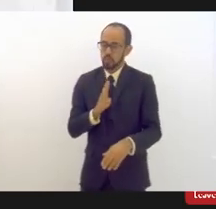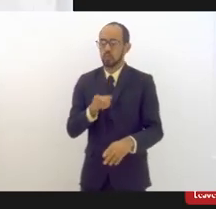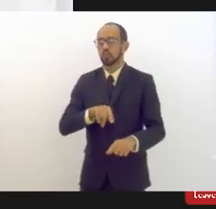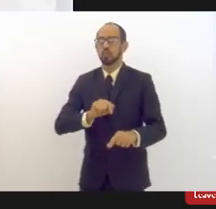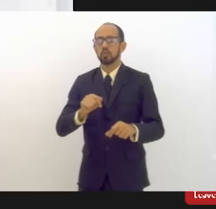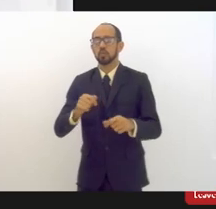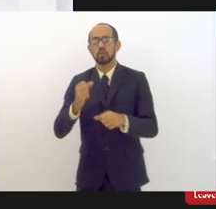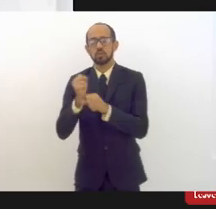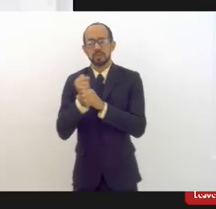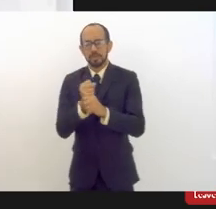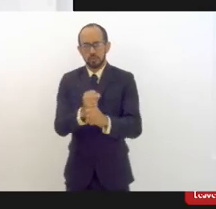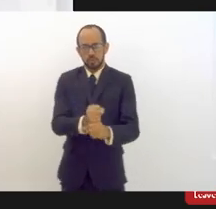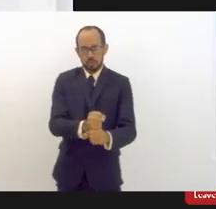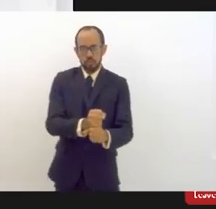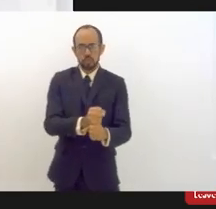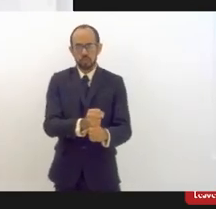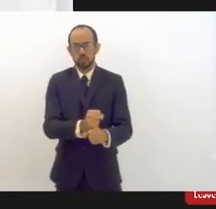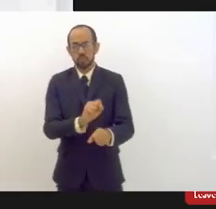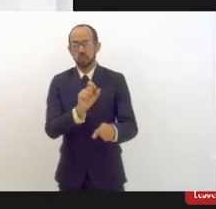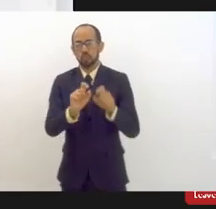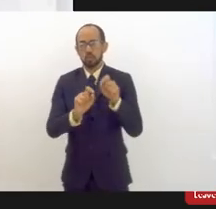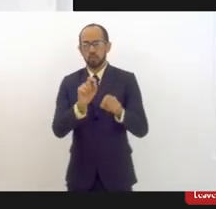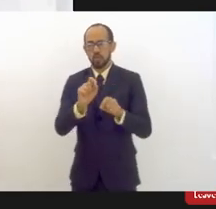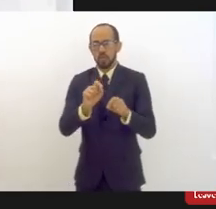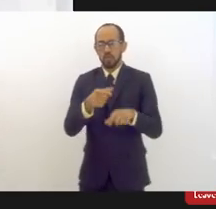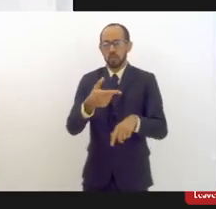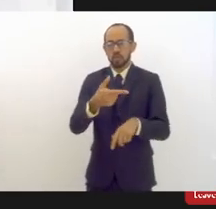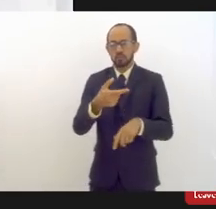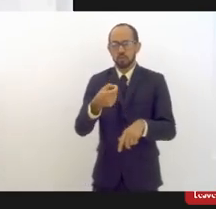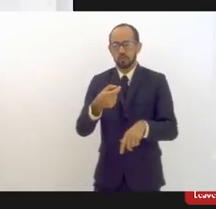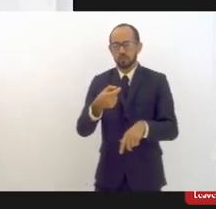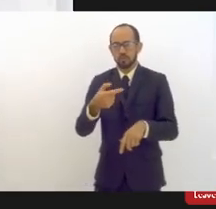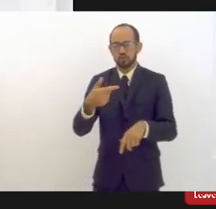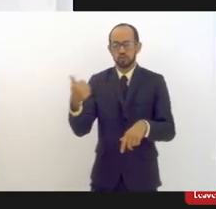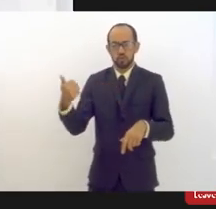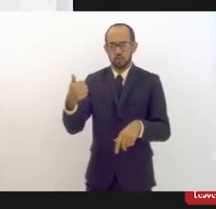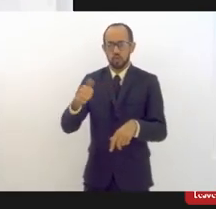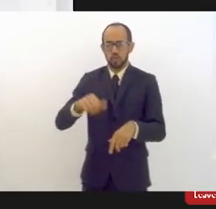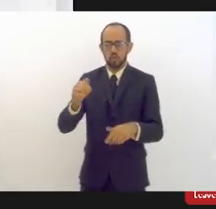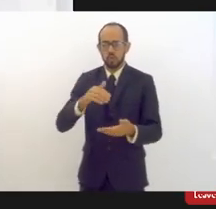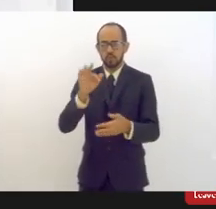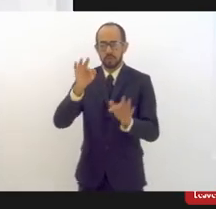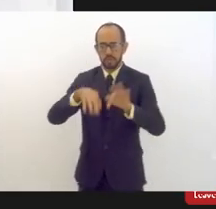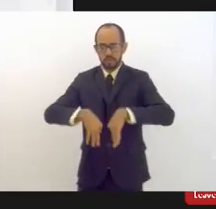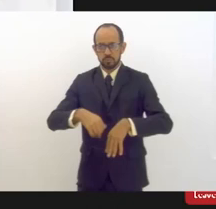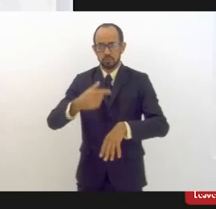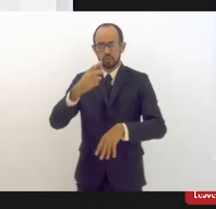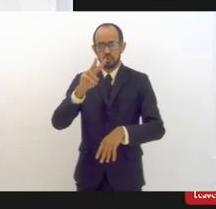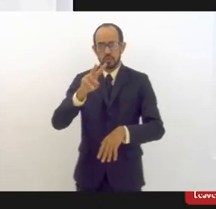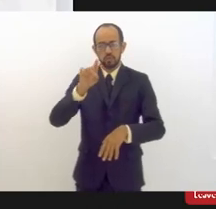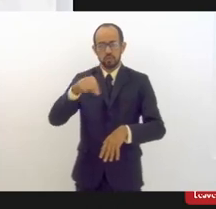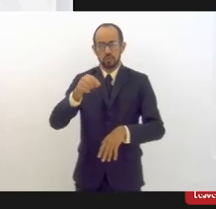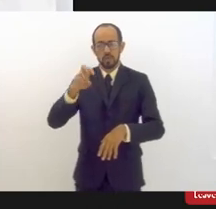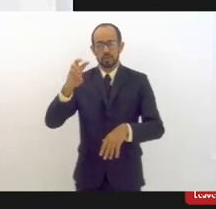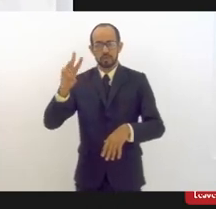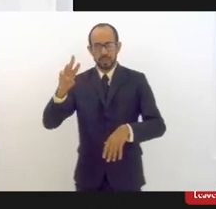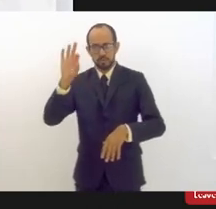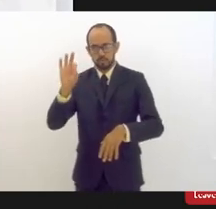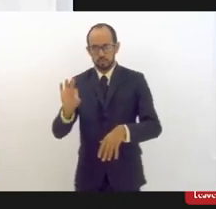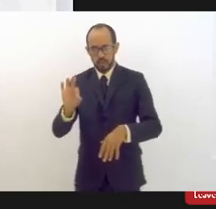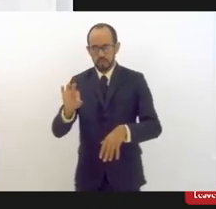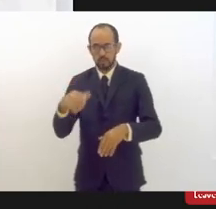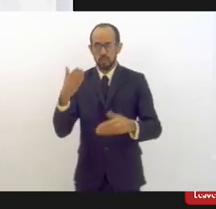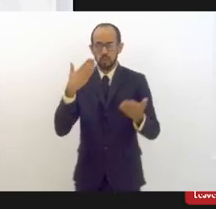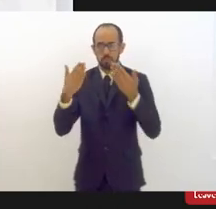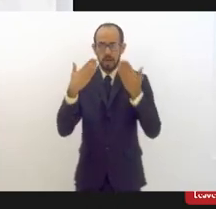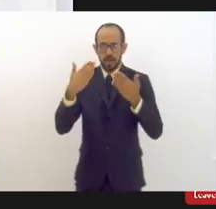dos anos. O ano de 2021 encerramos com 2,3, né, o percentual na taxa de abandono.